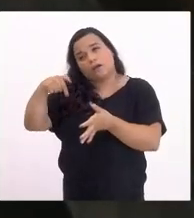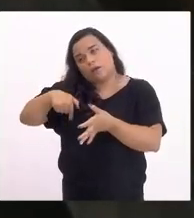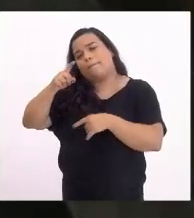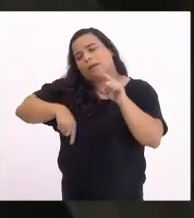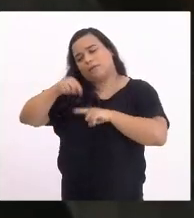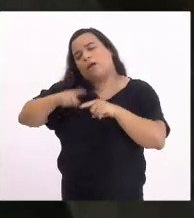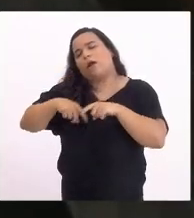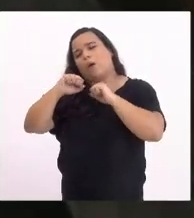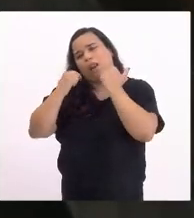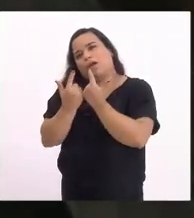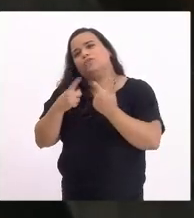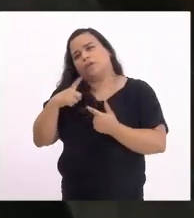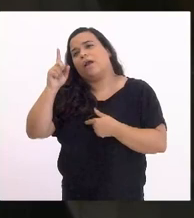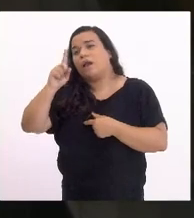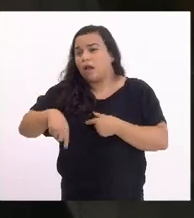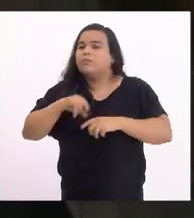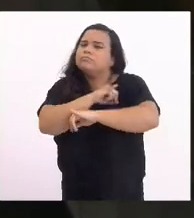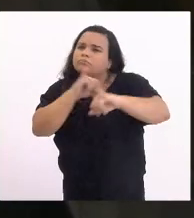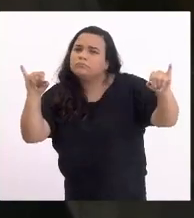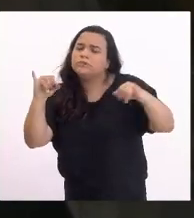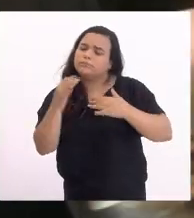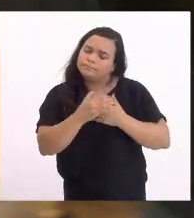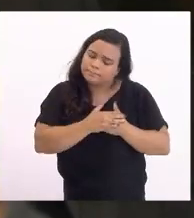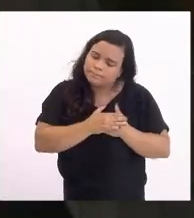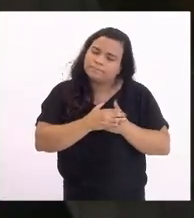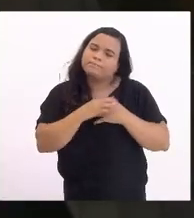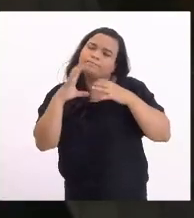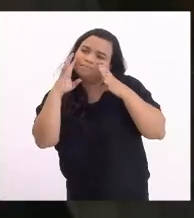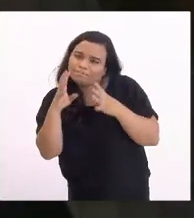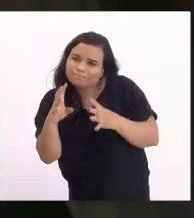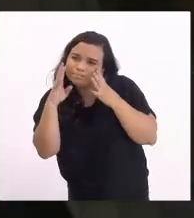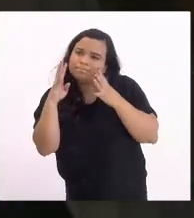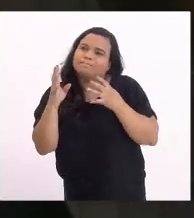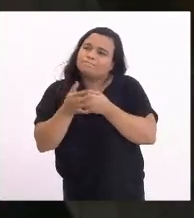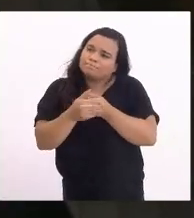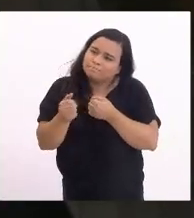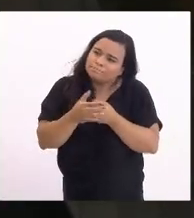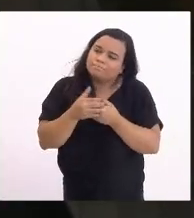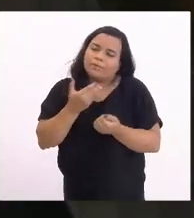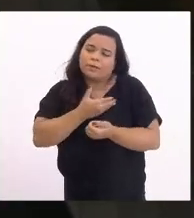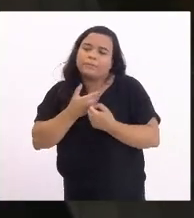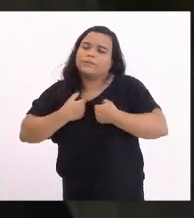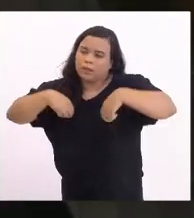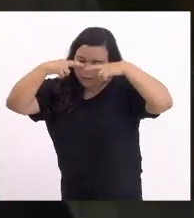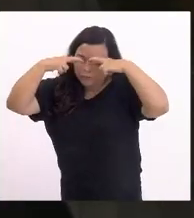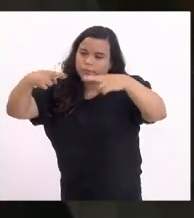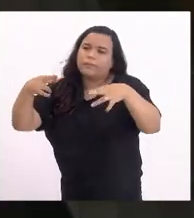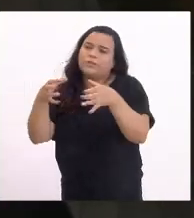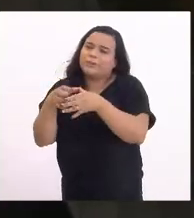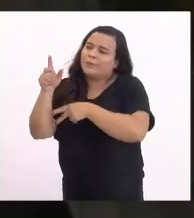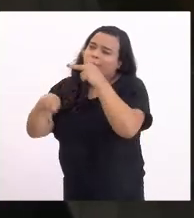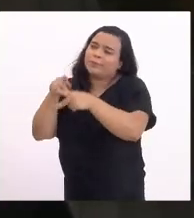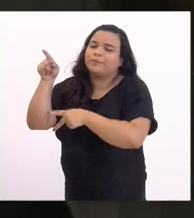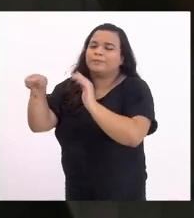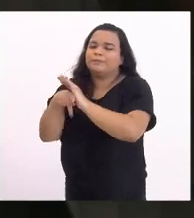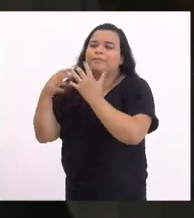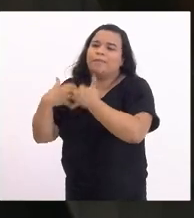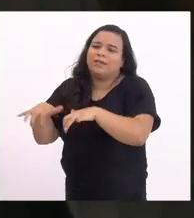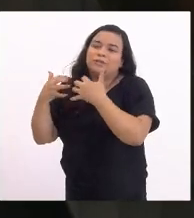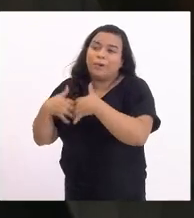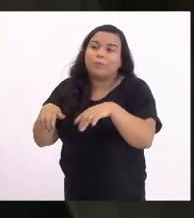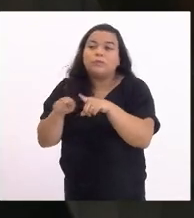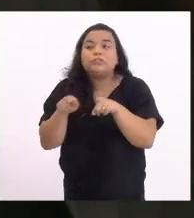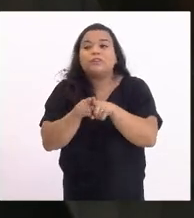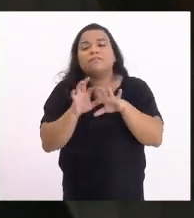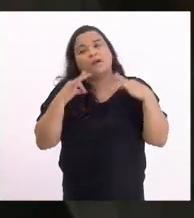manifestação de solidariedade, de apreço, de, enfim, amizade e respeito ao povo de Petrópolis, de modo geral. As